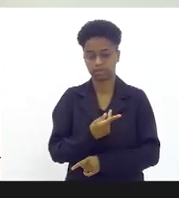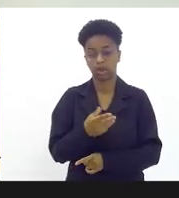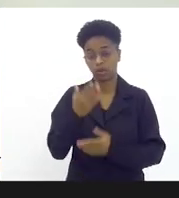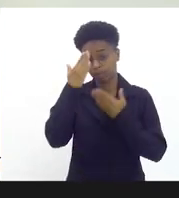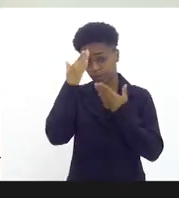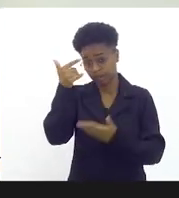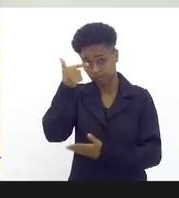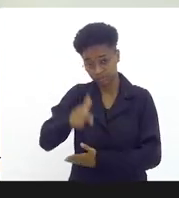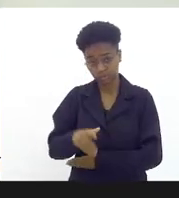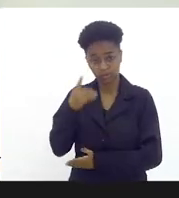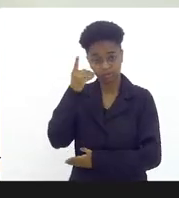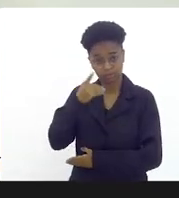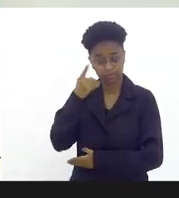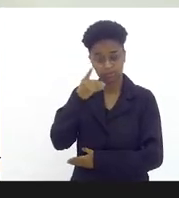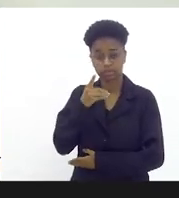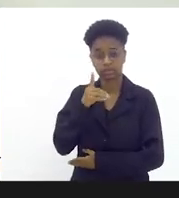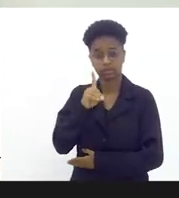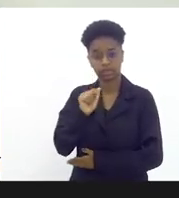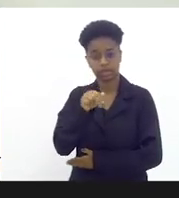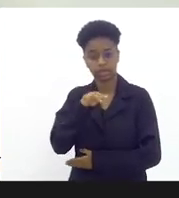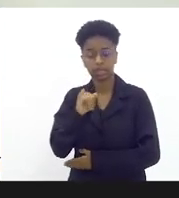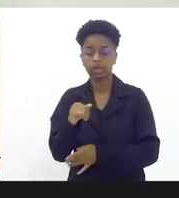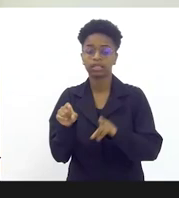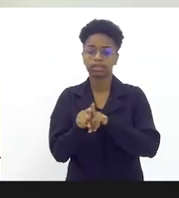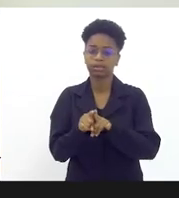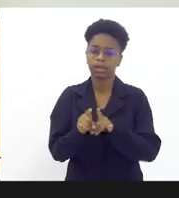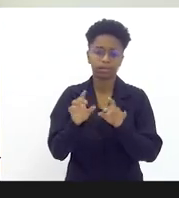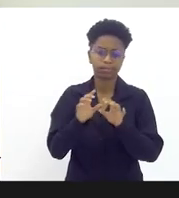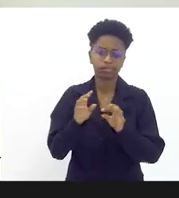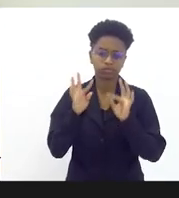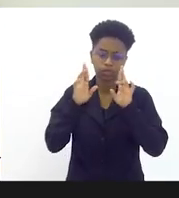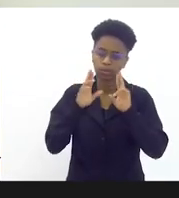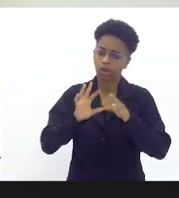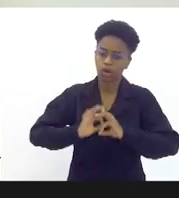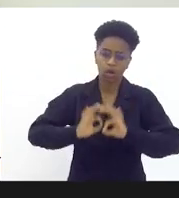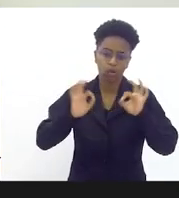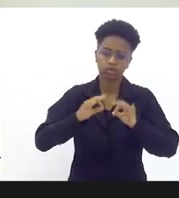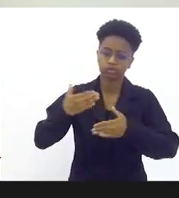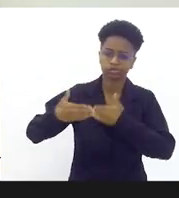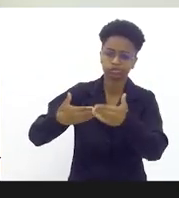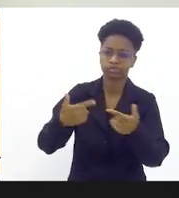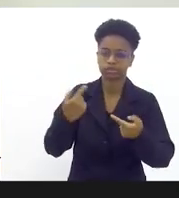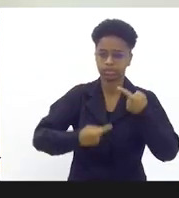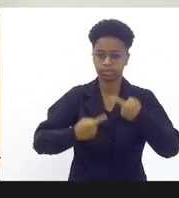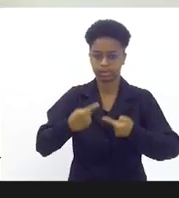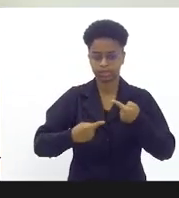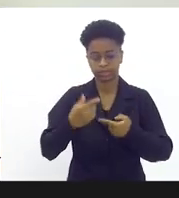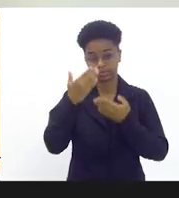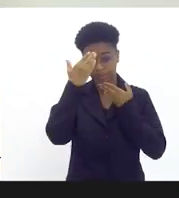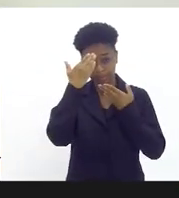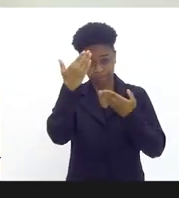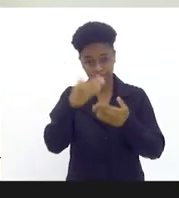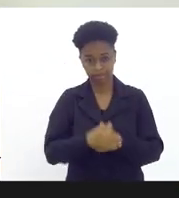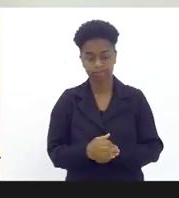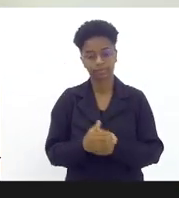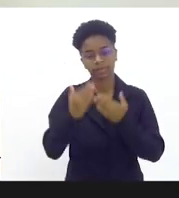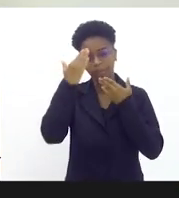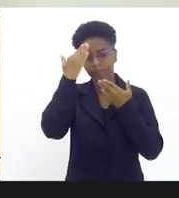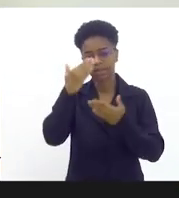deputada, desejo uma excelente continuidade de debate. Obrigada. Muitíssimo obrigada, doutora